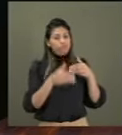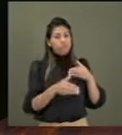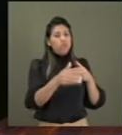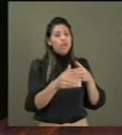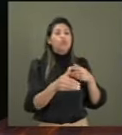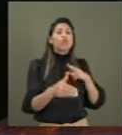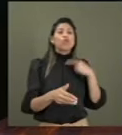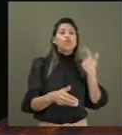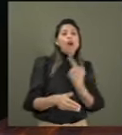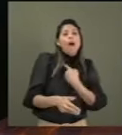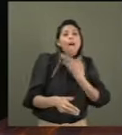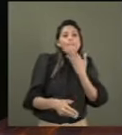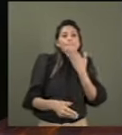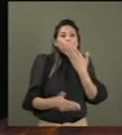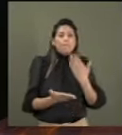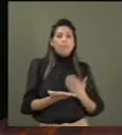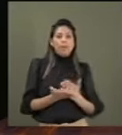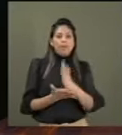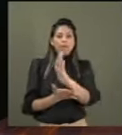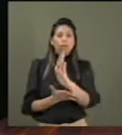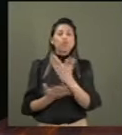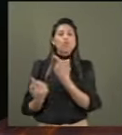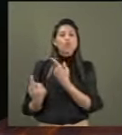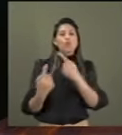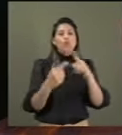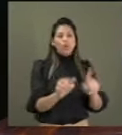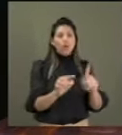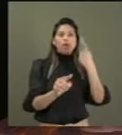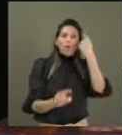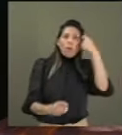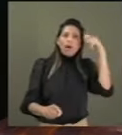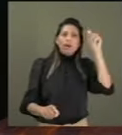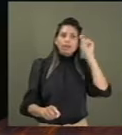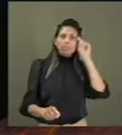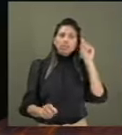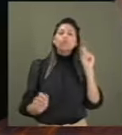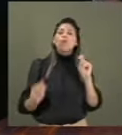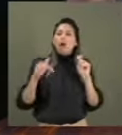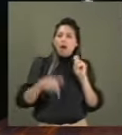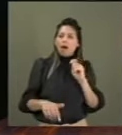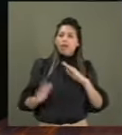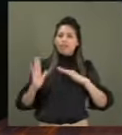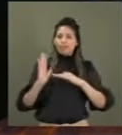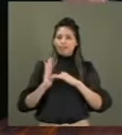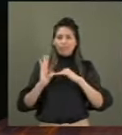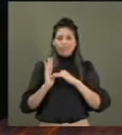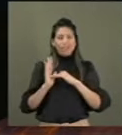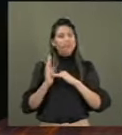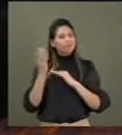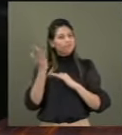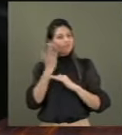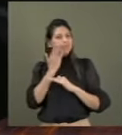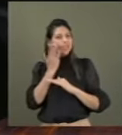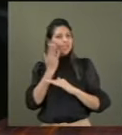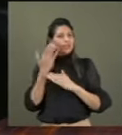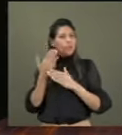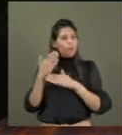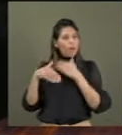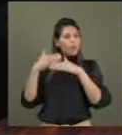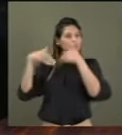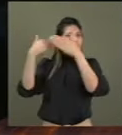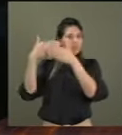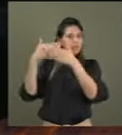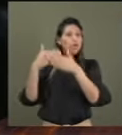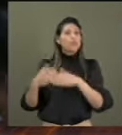mais de 20 proposições de combate ao racismo junto a essa casa, num avanço enorme para o povo